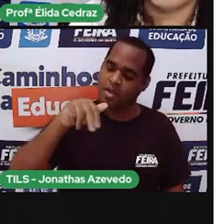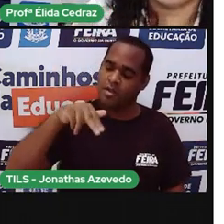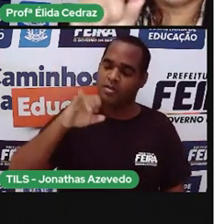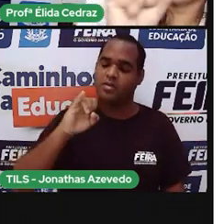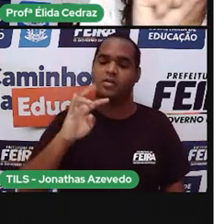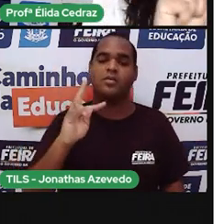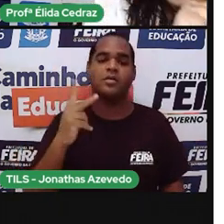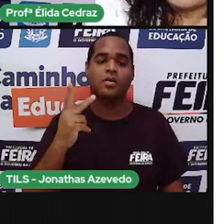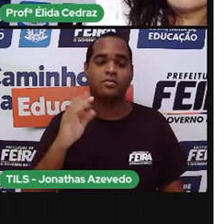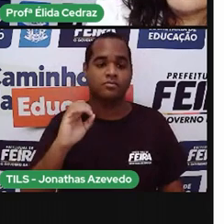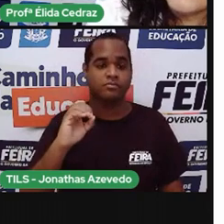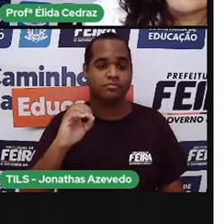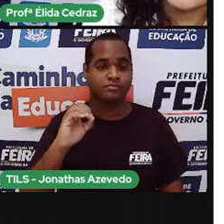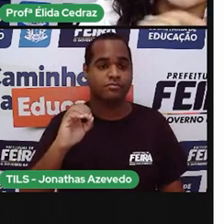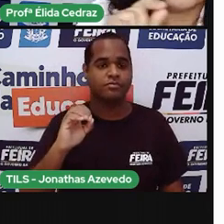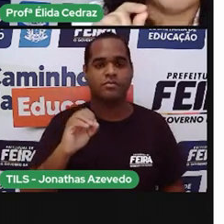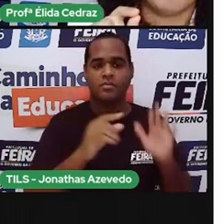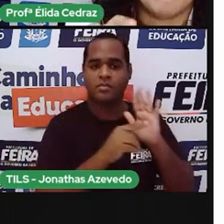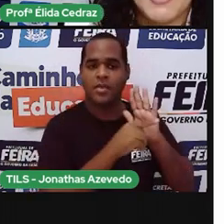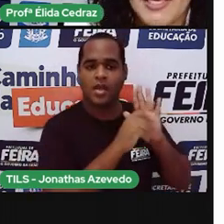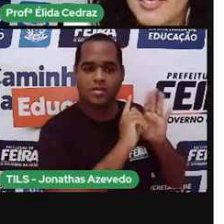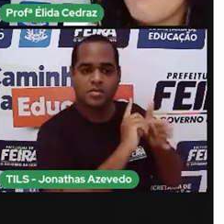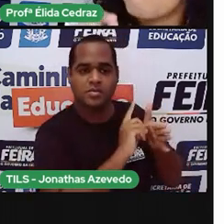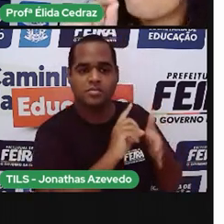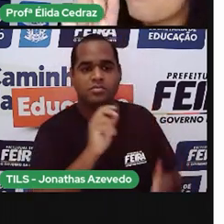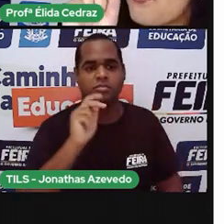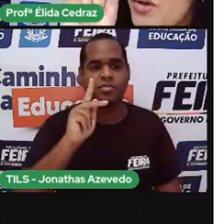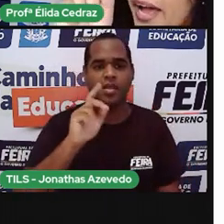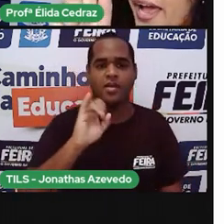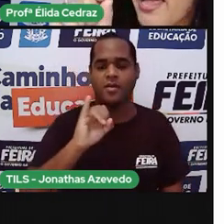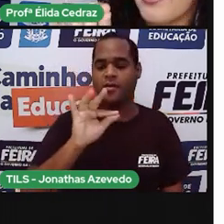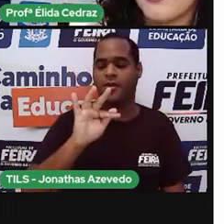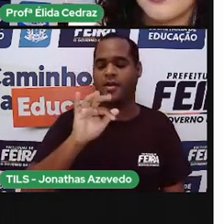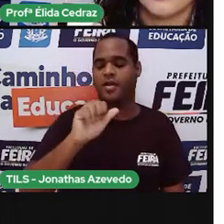ninho, é antes de pifarito,